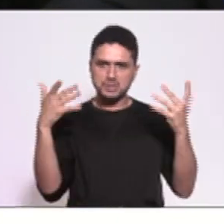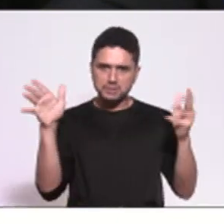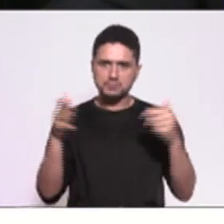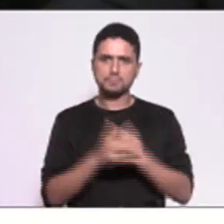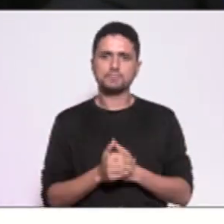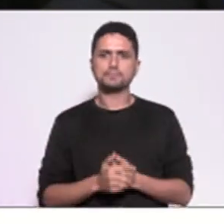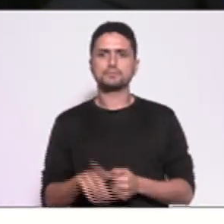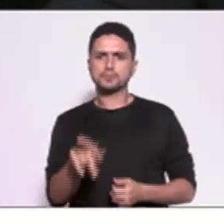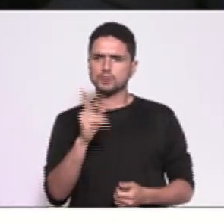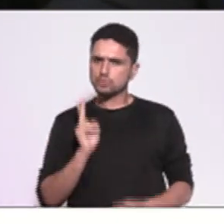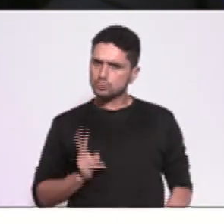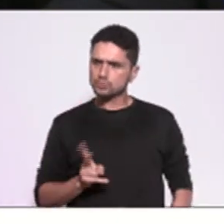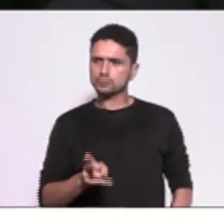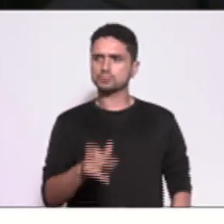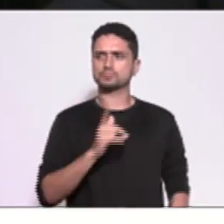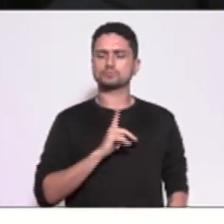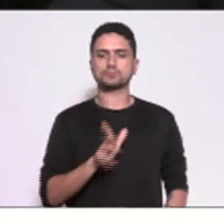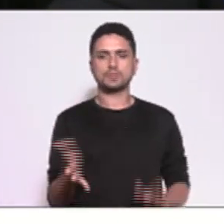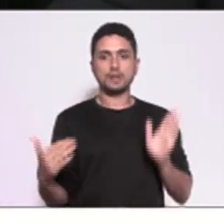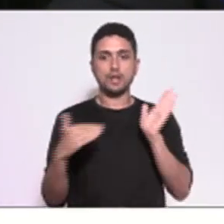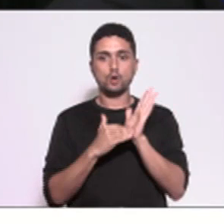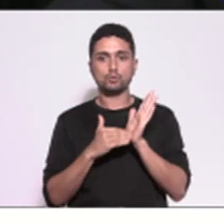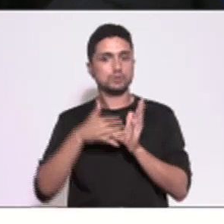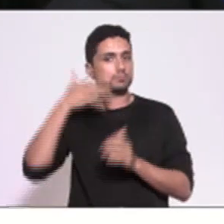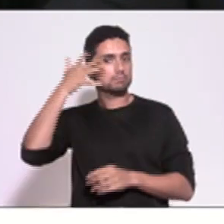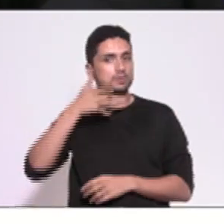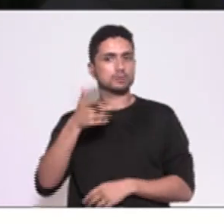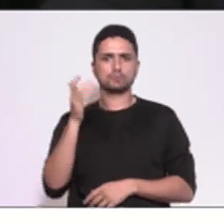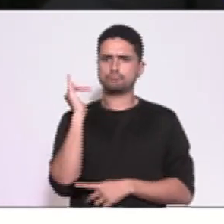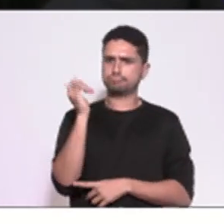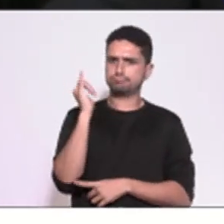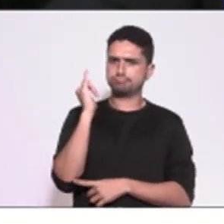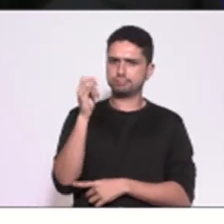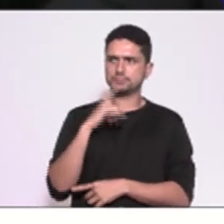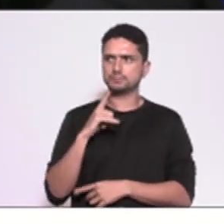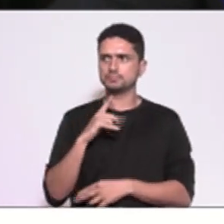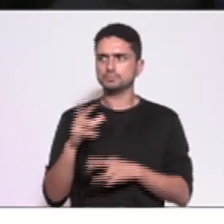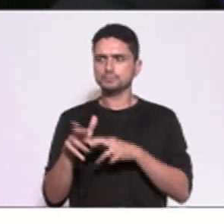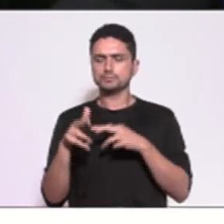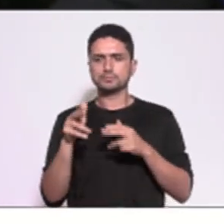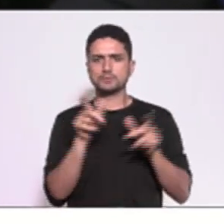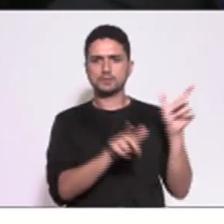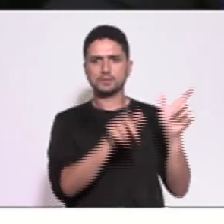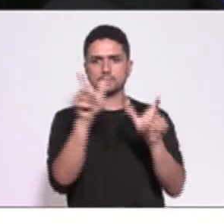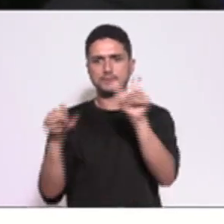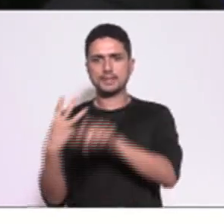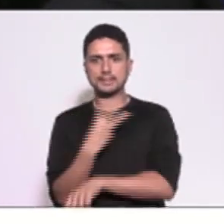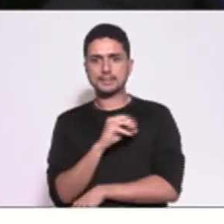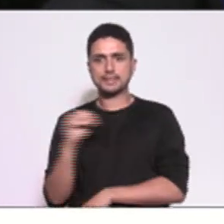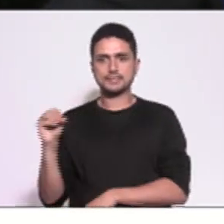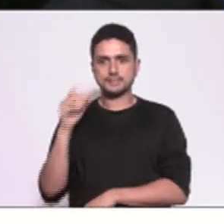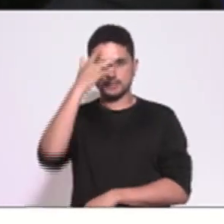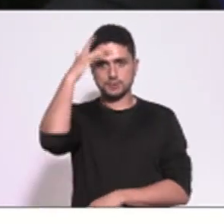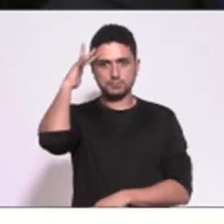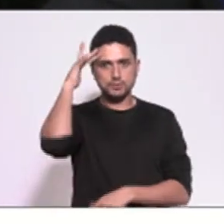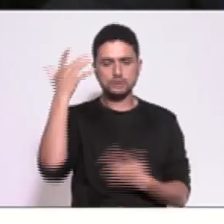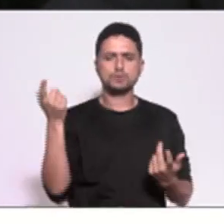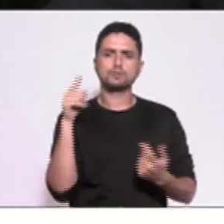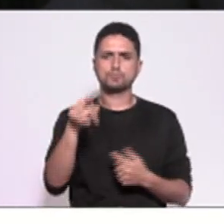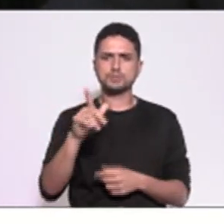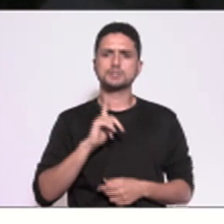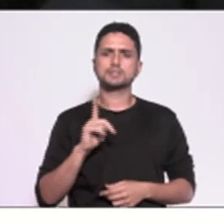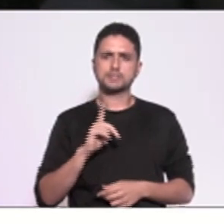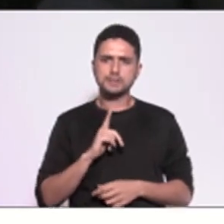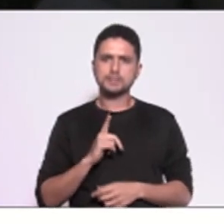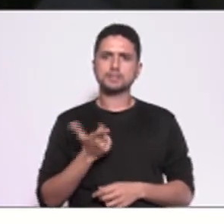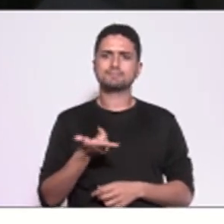Você na sua última palestra no CIP, que você reuniu mais de 300 pessoas, você é uma pessoa que tem carisma, você